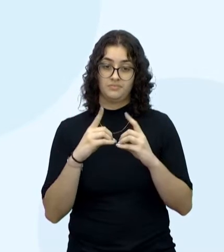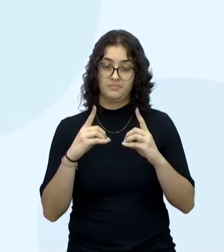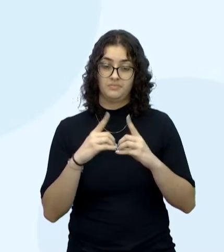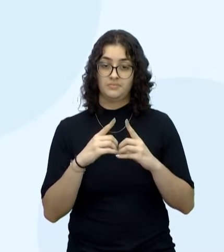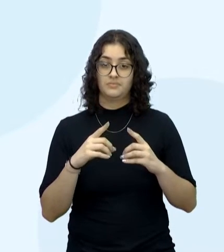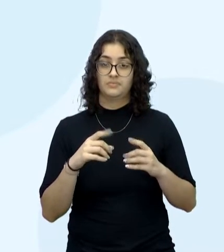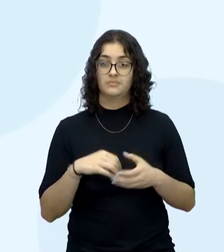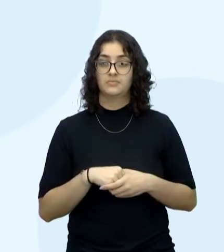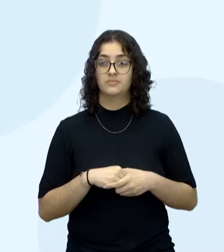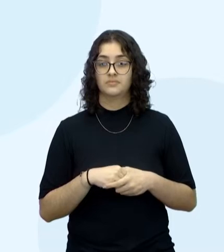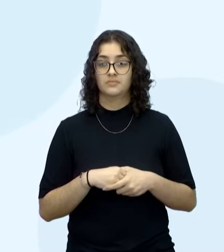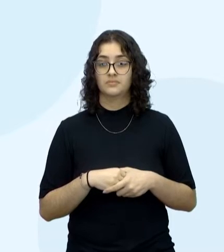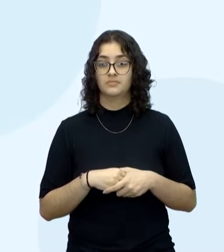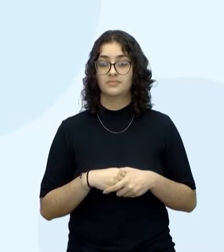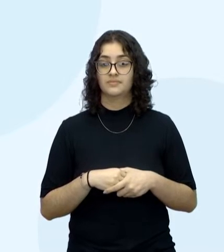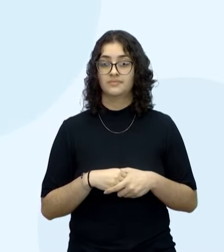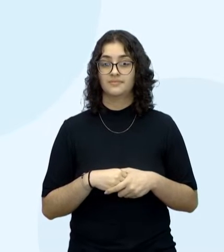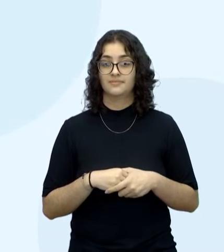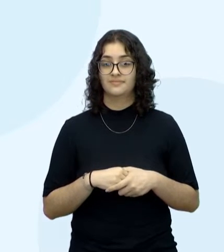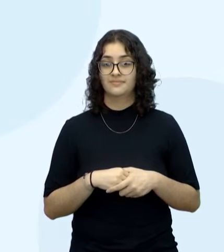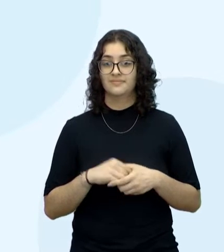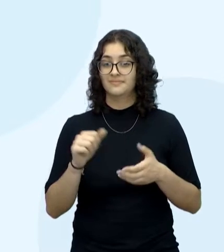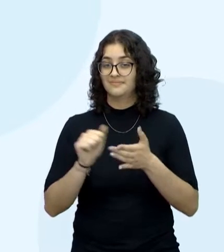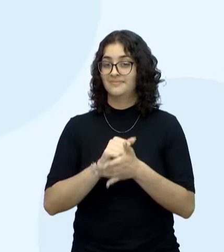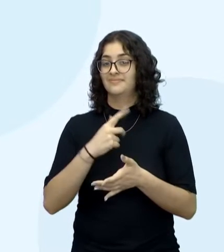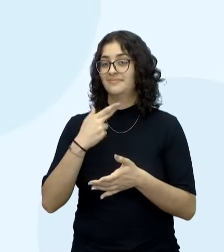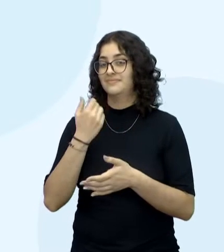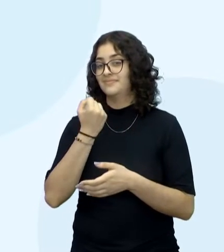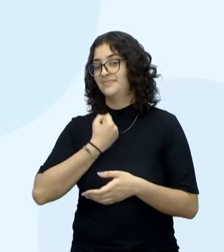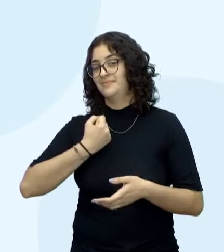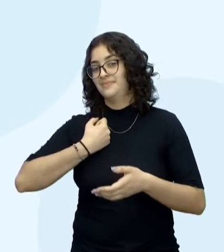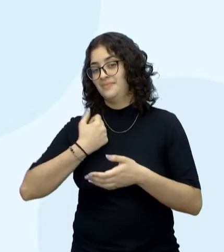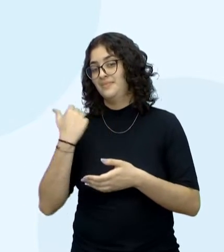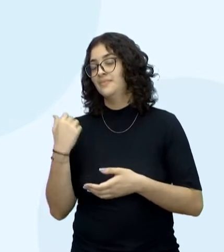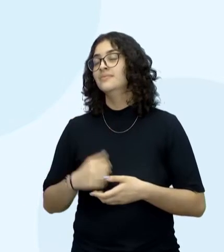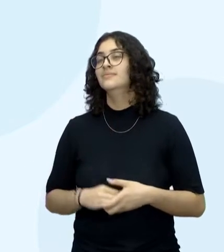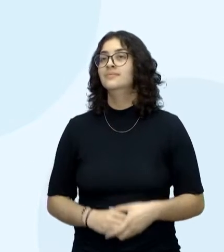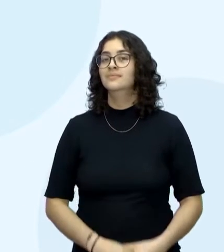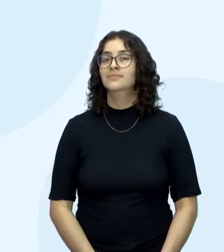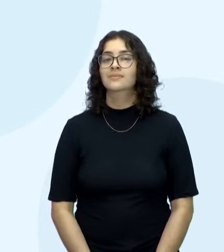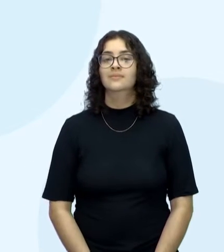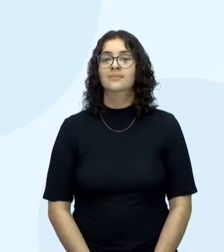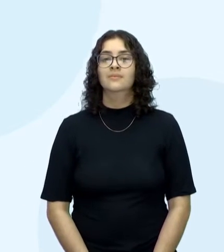de esgoto. Opa, deixa eu apagar aqui que eu risquei em cima do número, né?